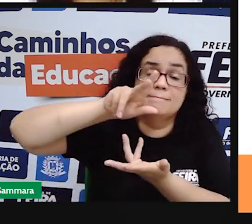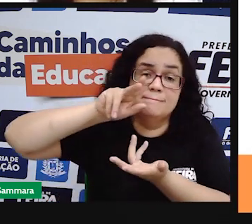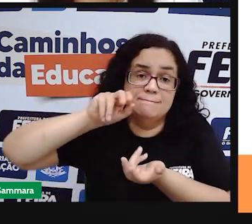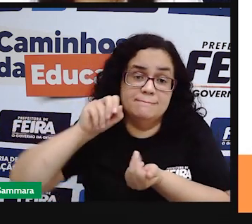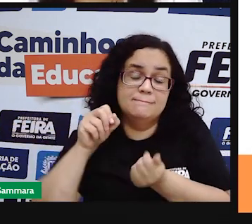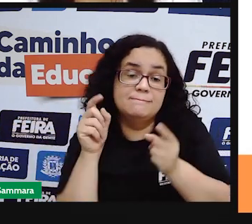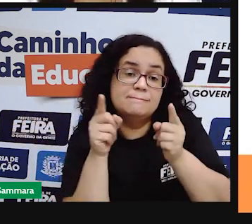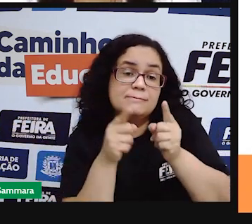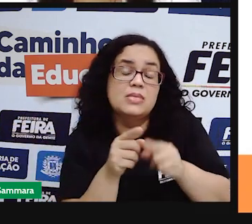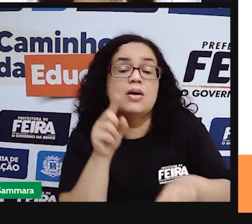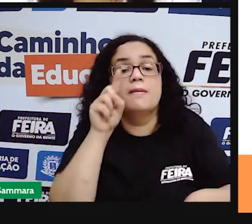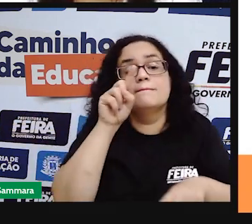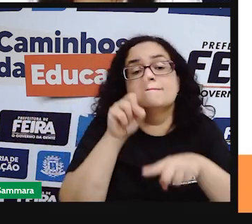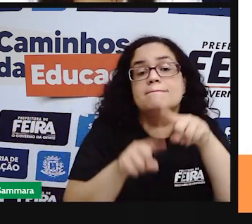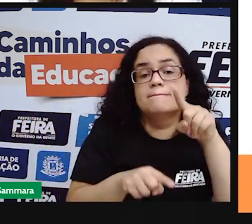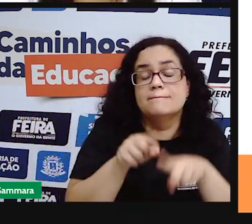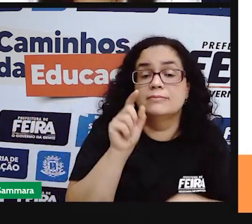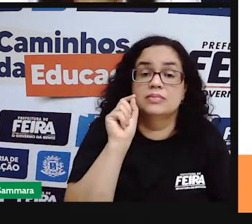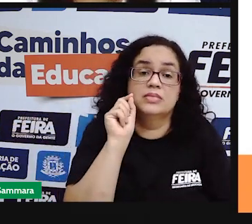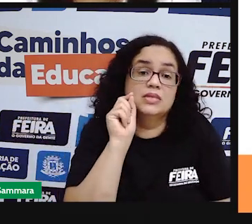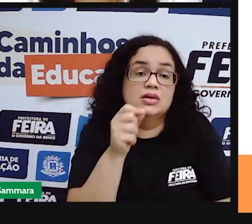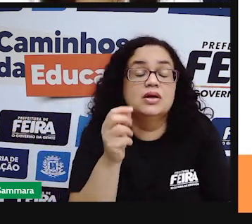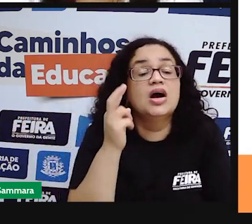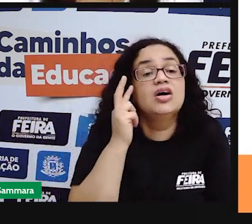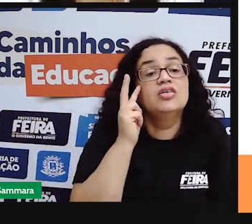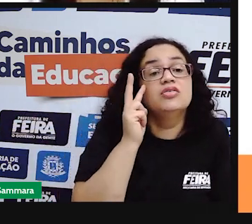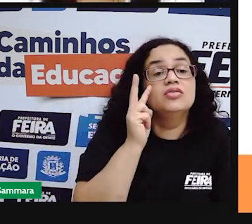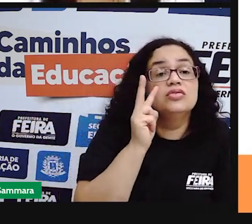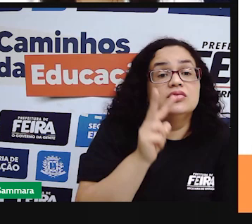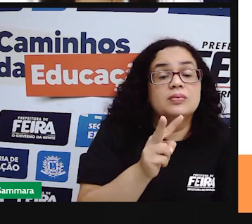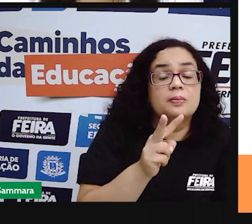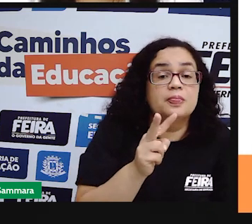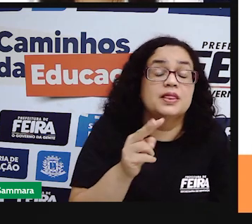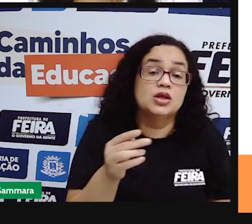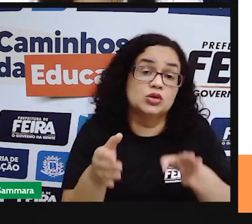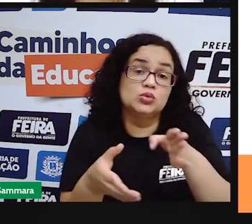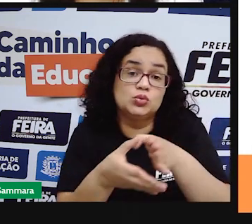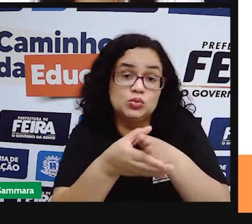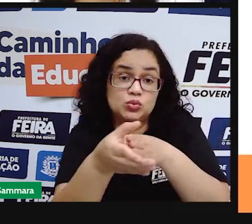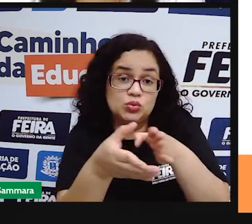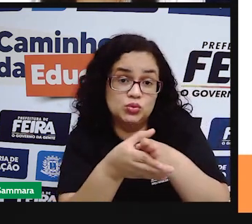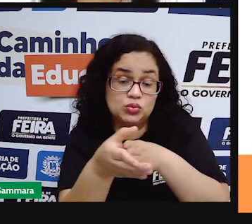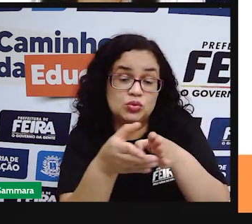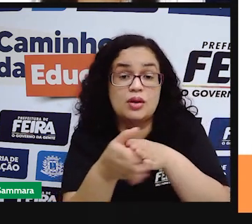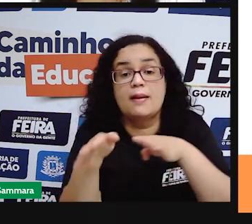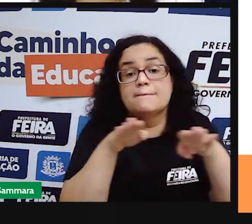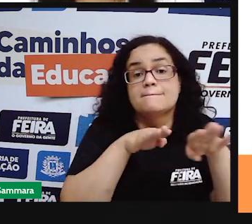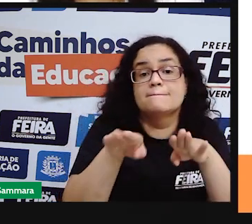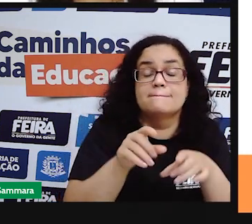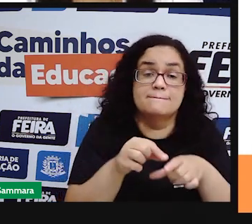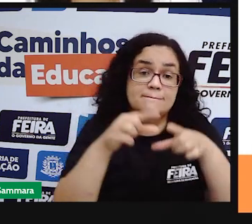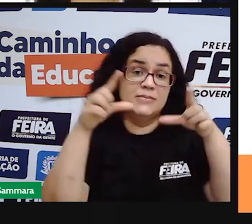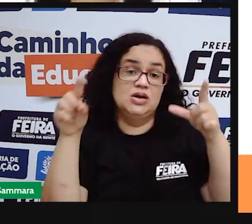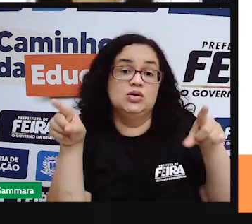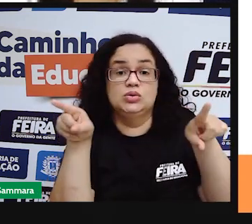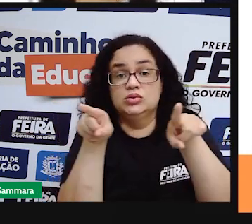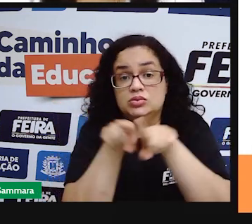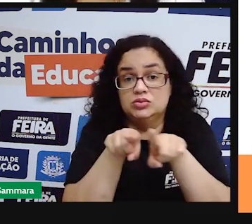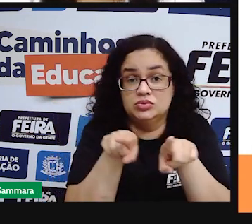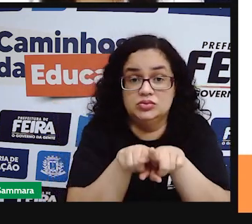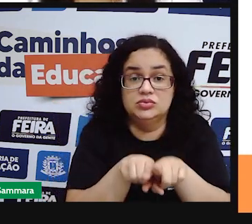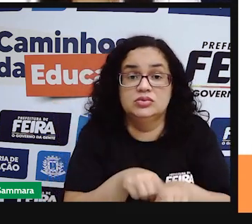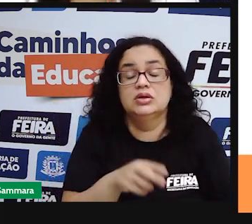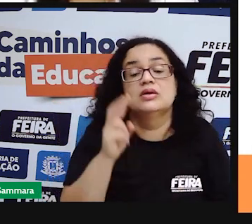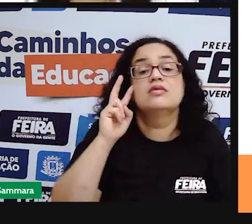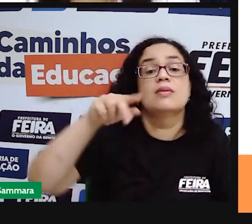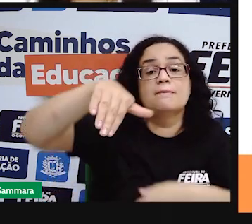mas os pontos de referência vão servir para orientações de movimentação maiores também. Se a gente vai para uma